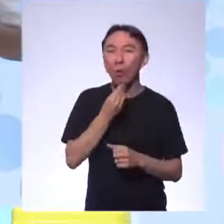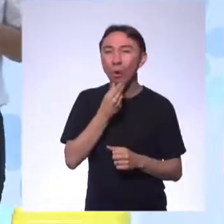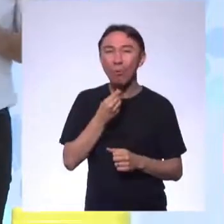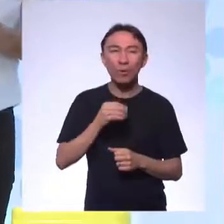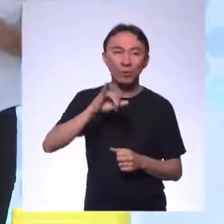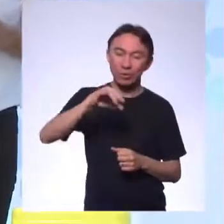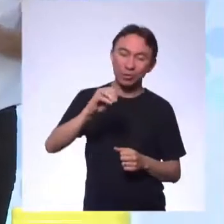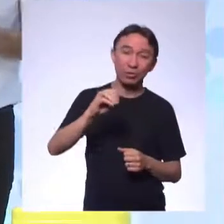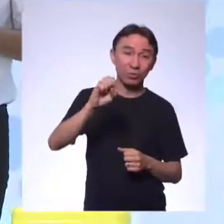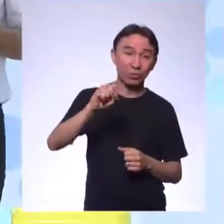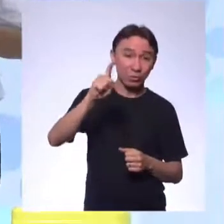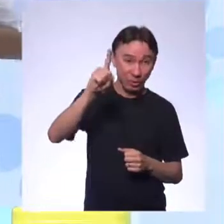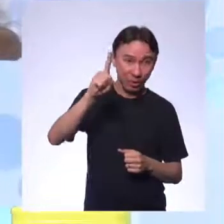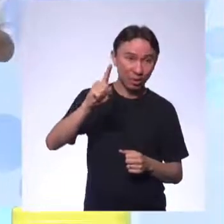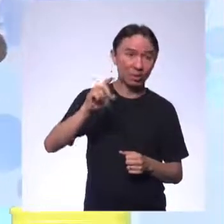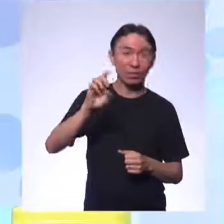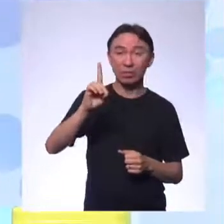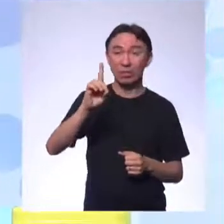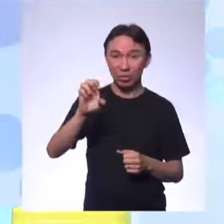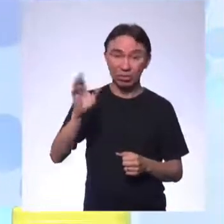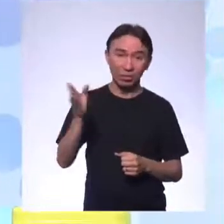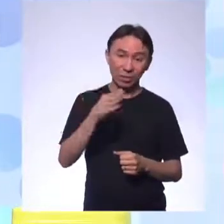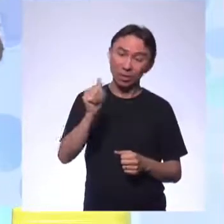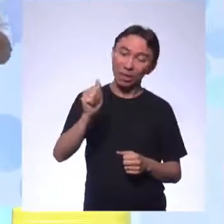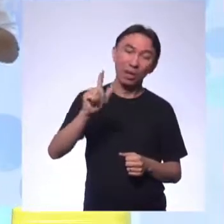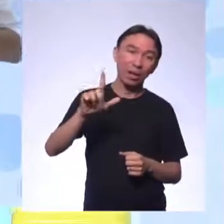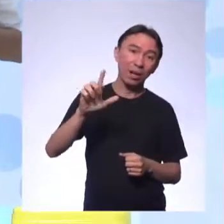Ele é um escritor do romantismo, ele